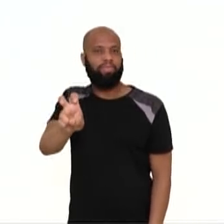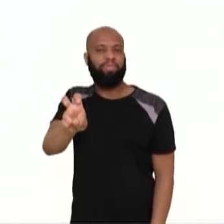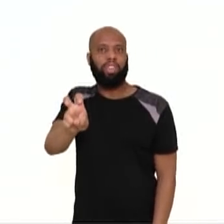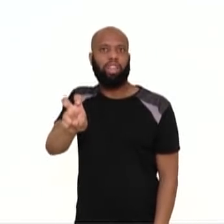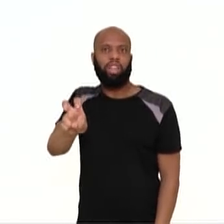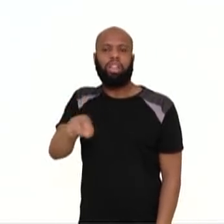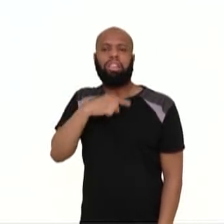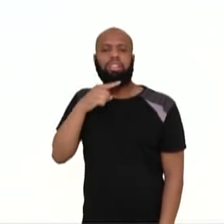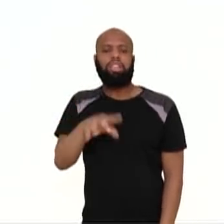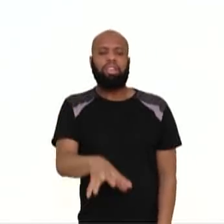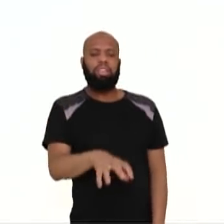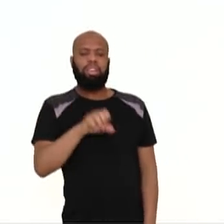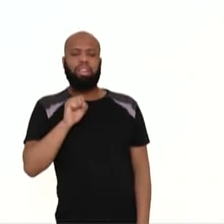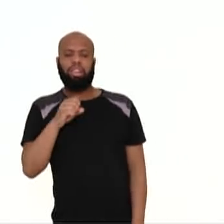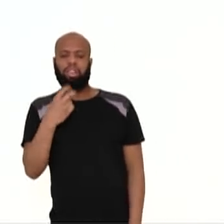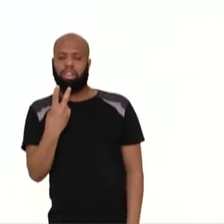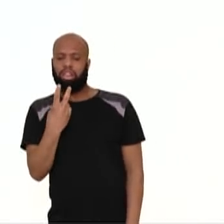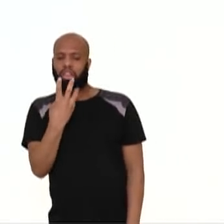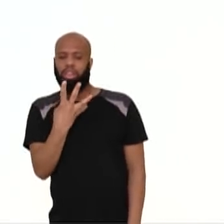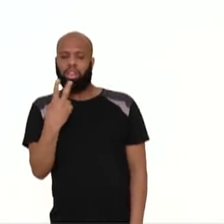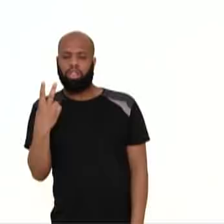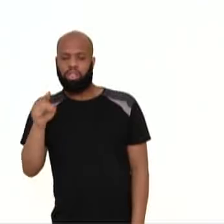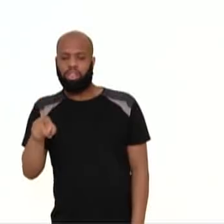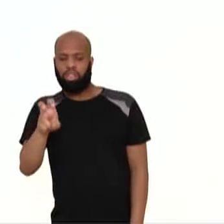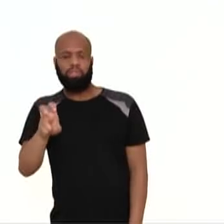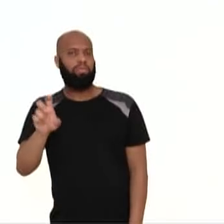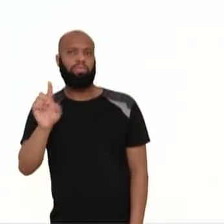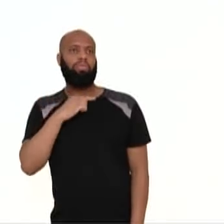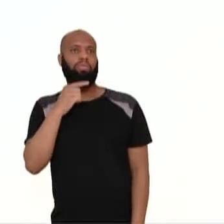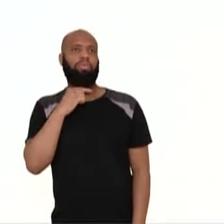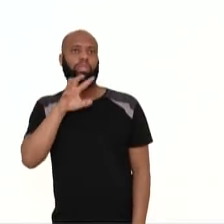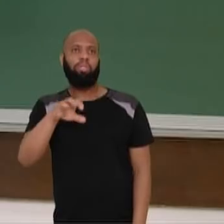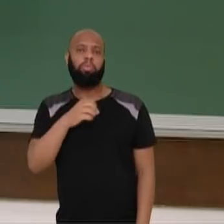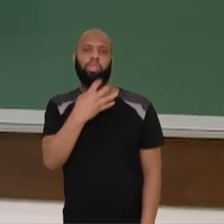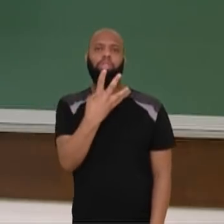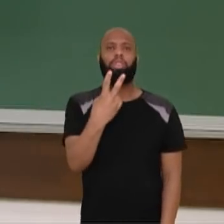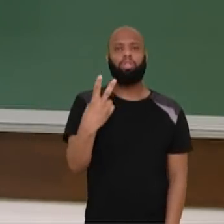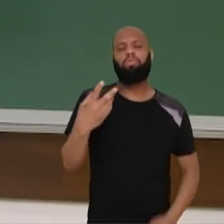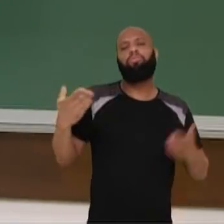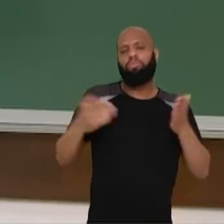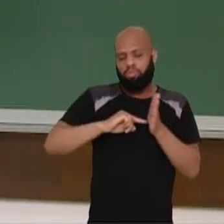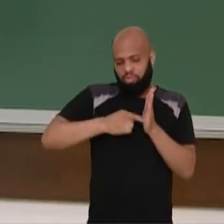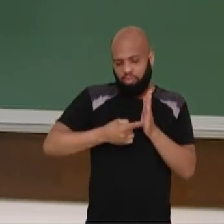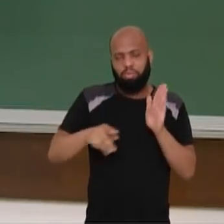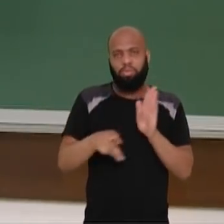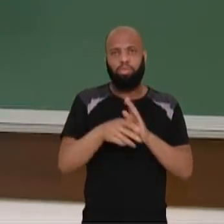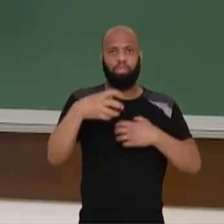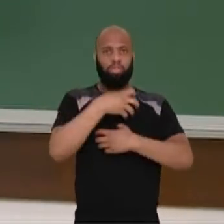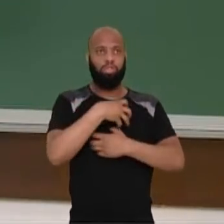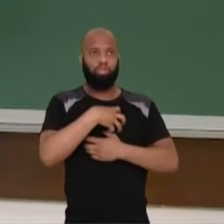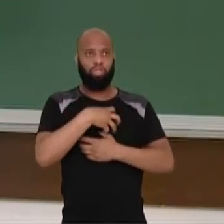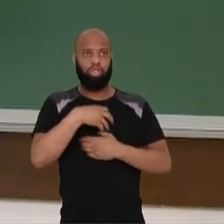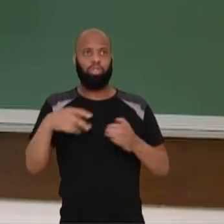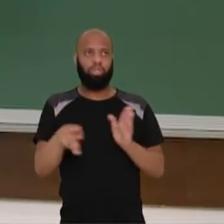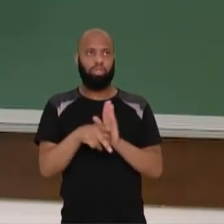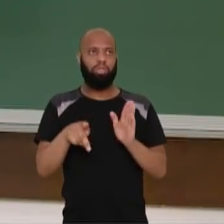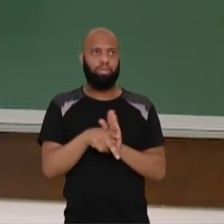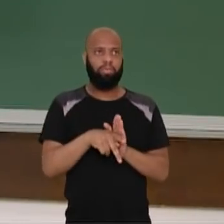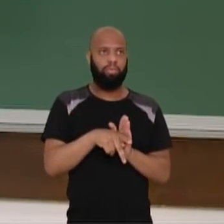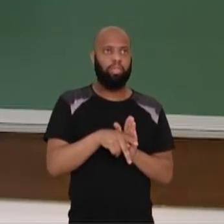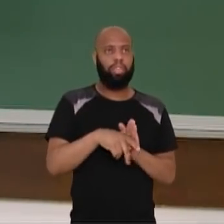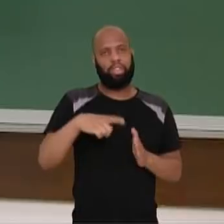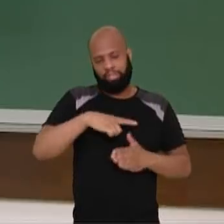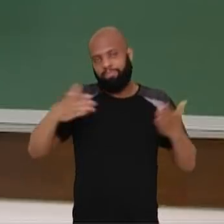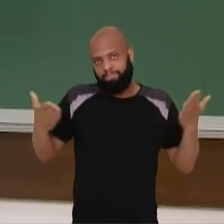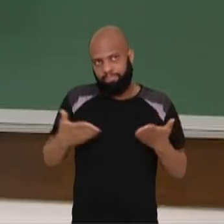pegar 42,5, né? Então, pega 42 parafusos nesse sistema de amostra que